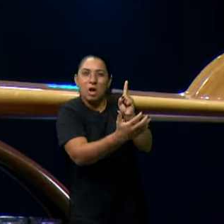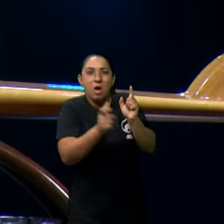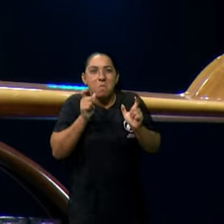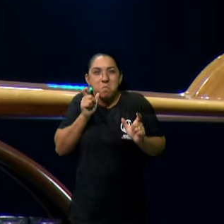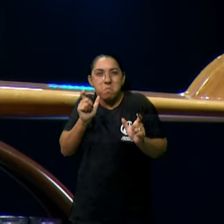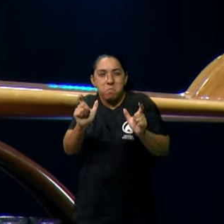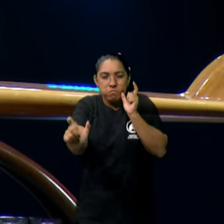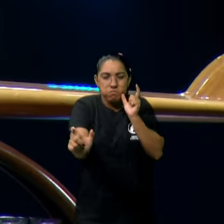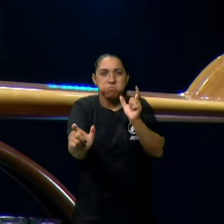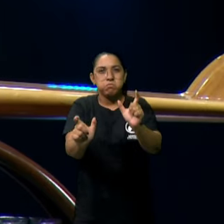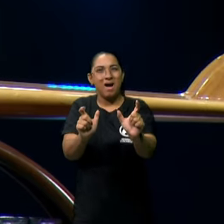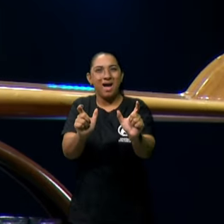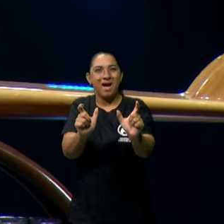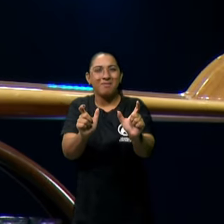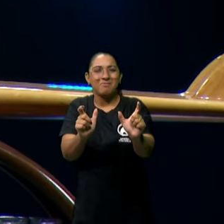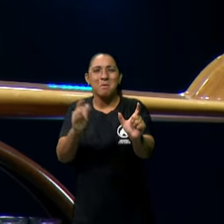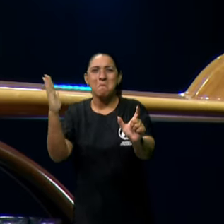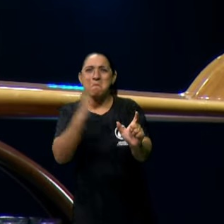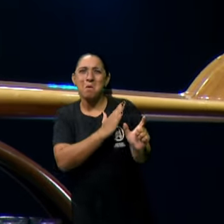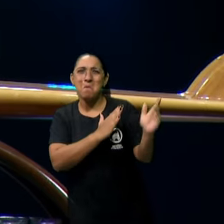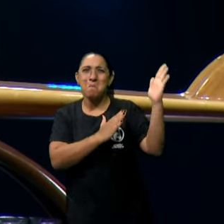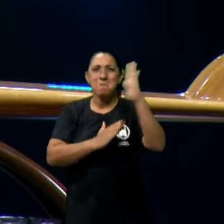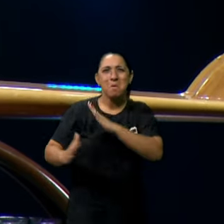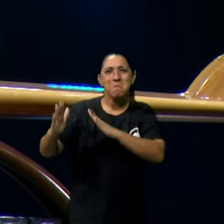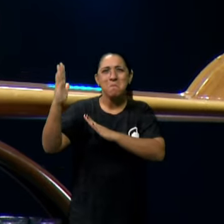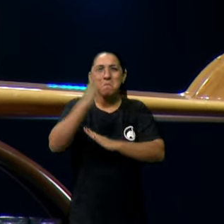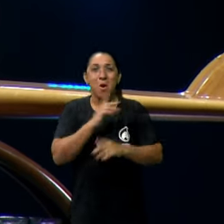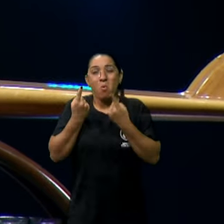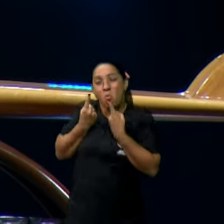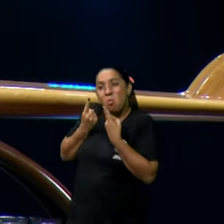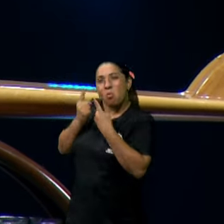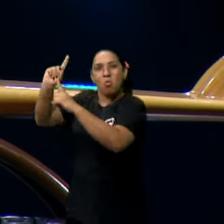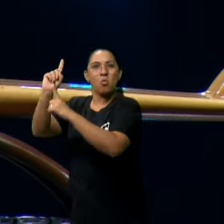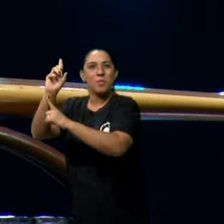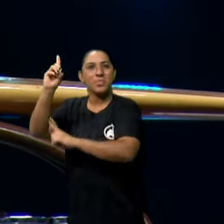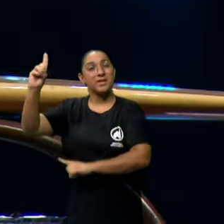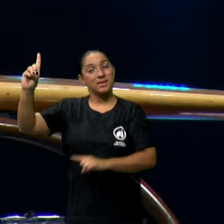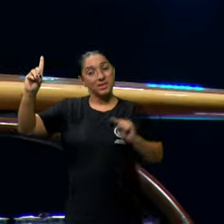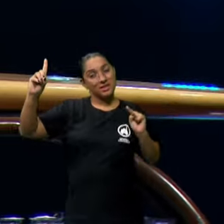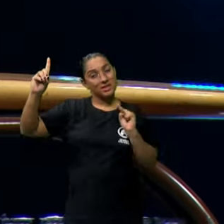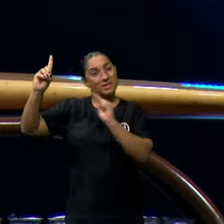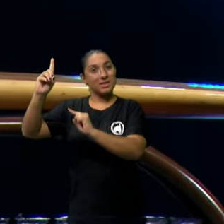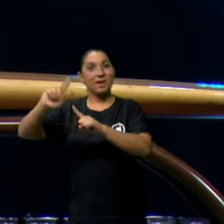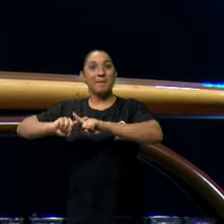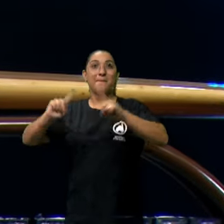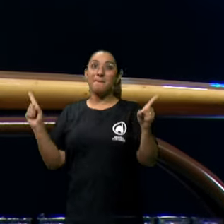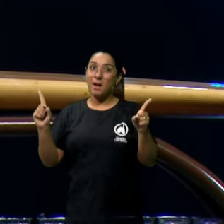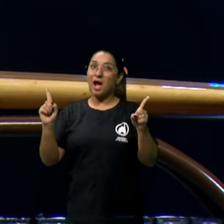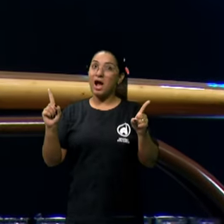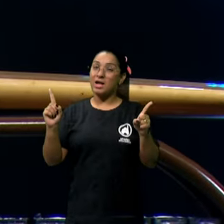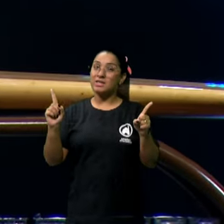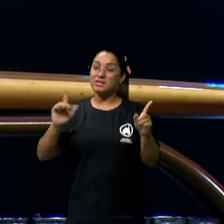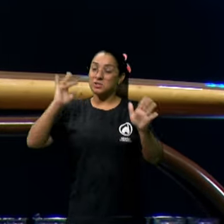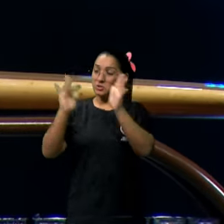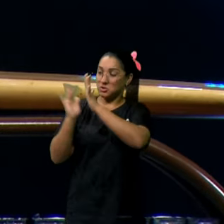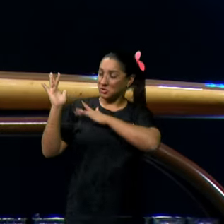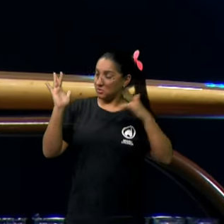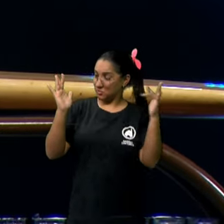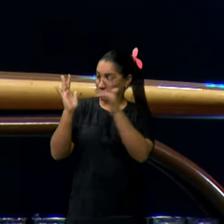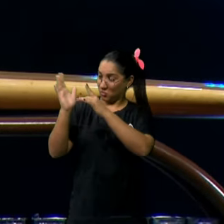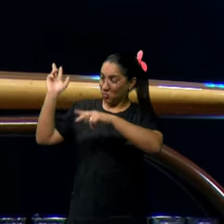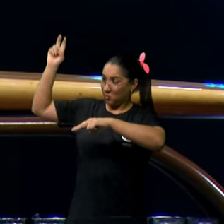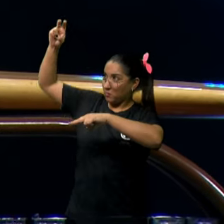e não me amas contra o eterno então o eterno se sentar abre os livros e